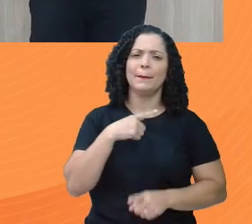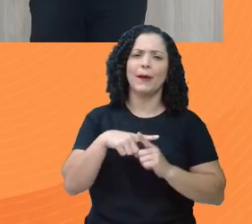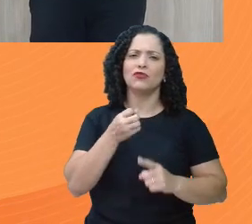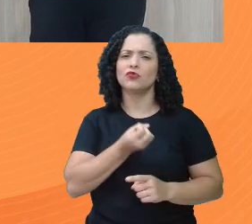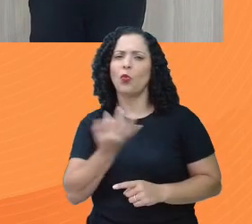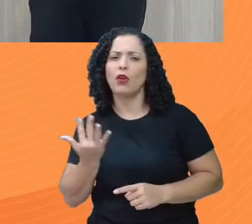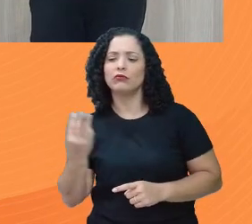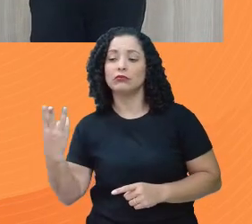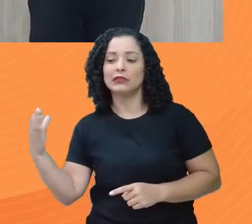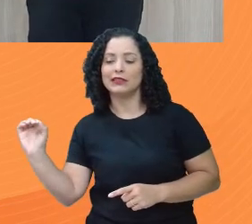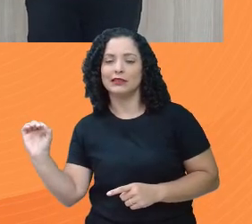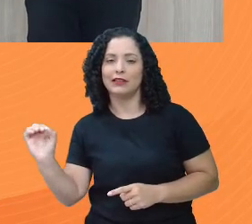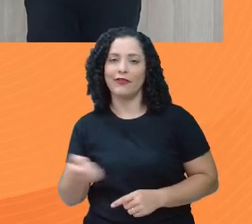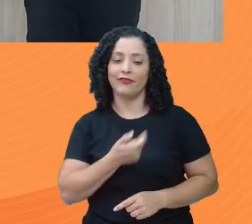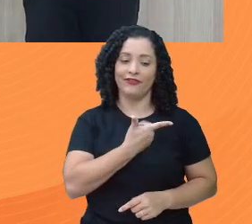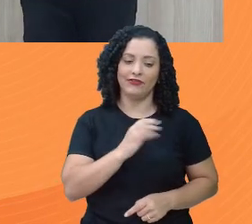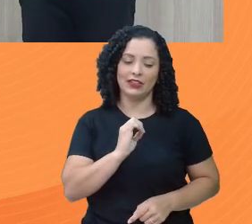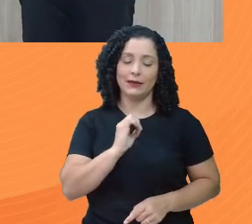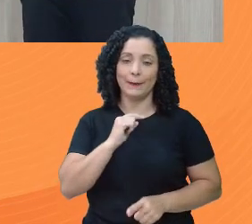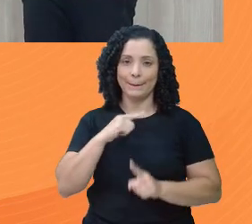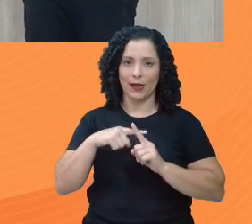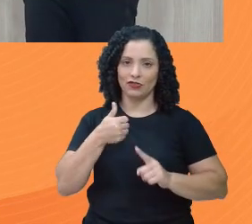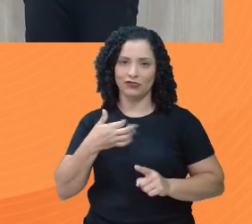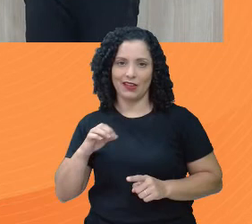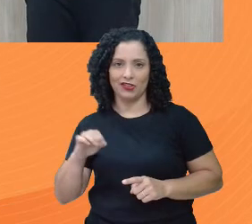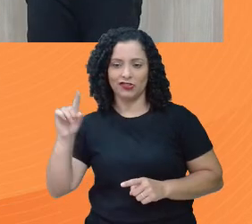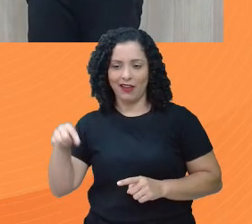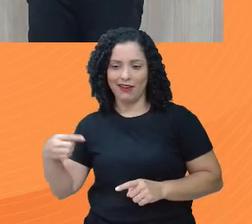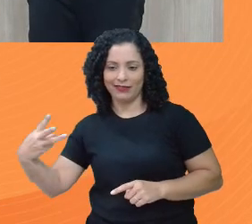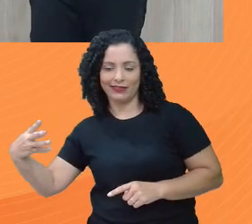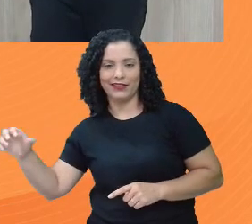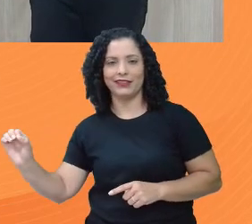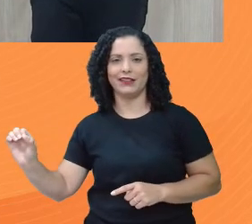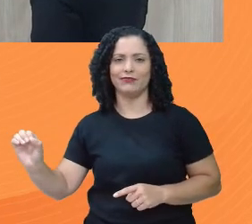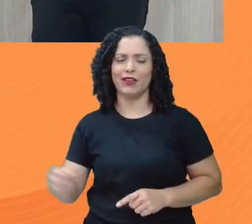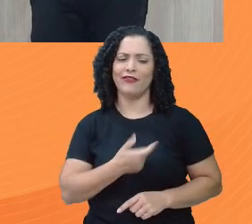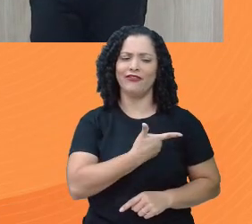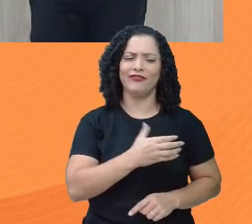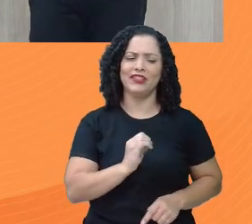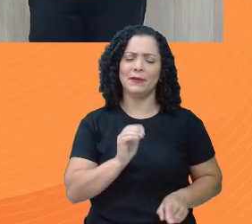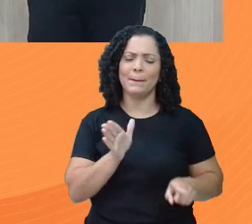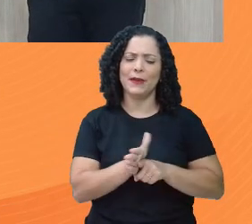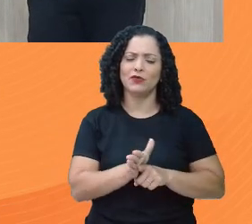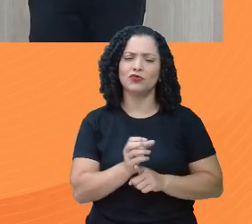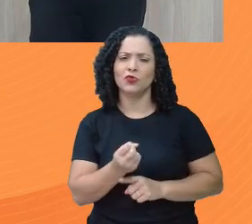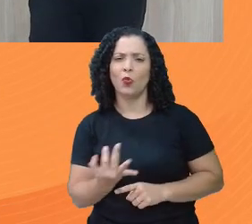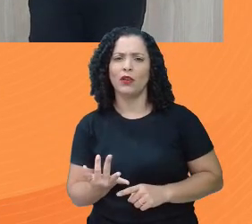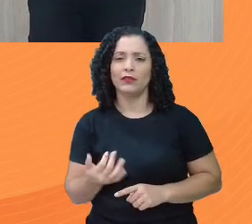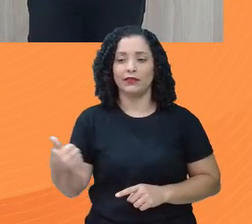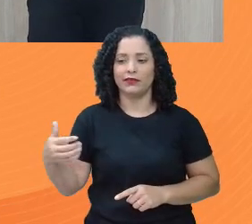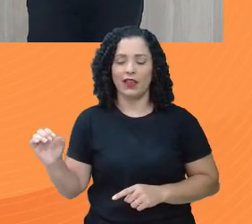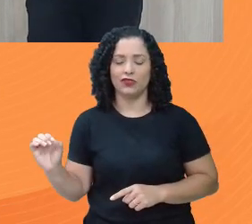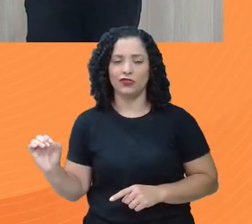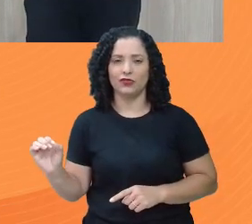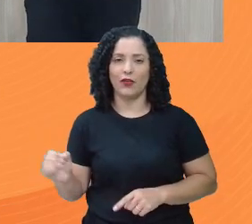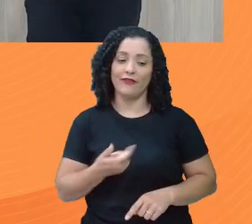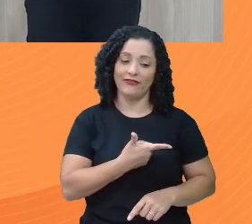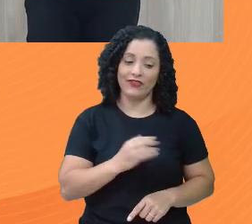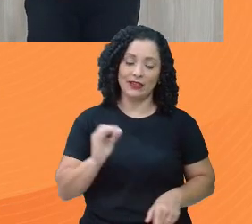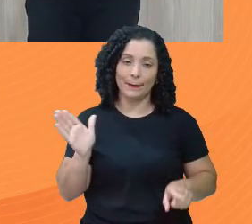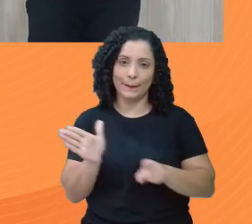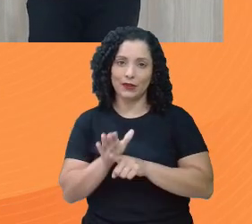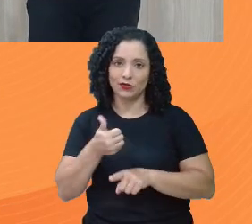30? 20 mais 10. 20 menos quanto dá igual a 10? 20 menos 10. Então, note que